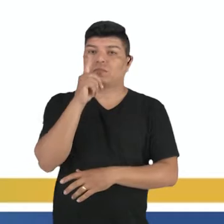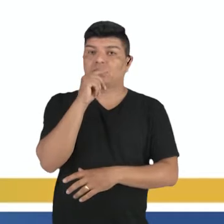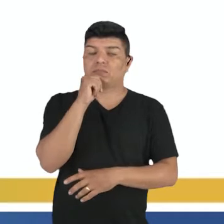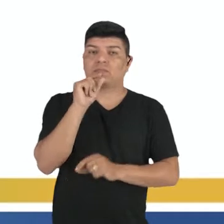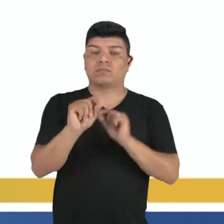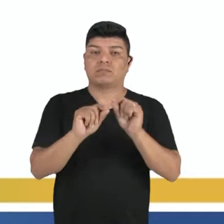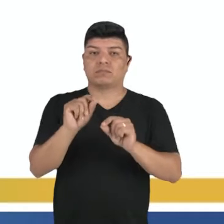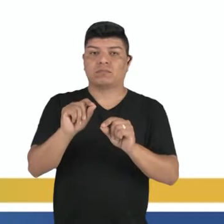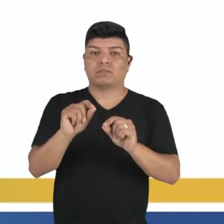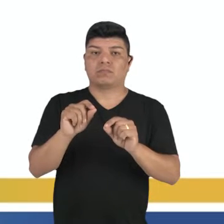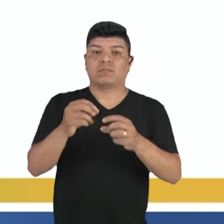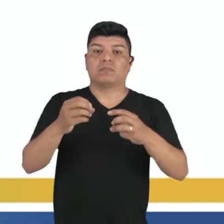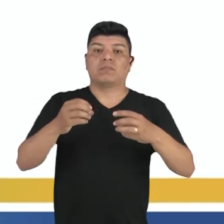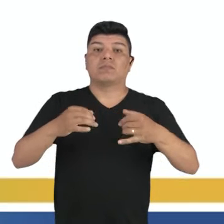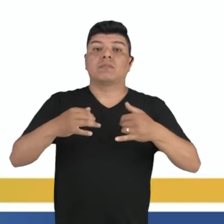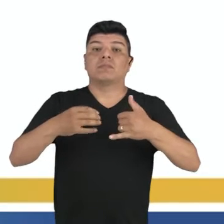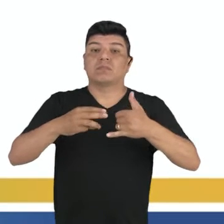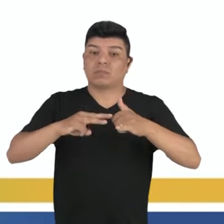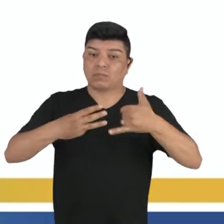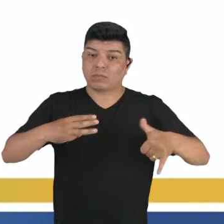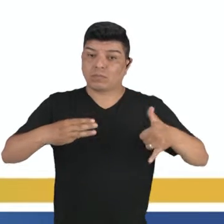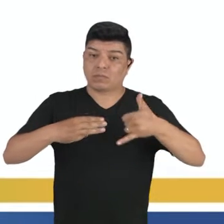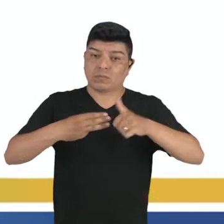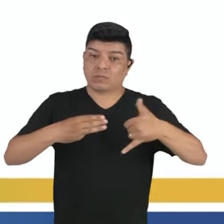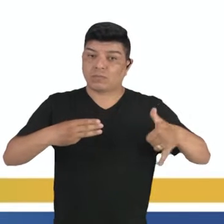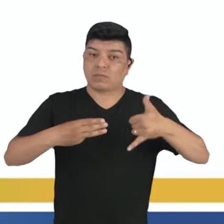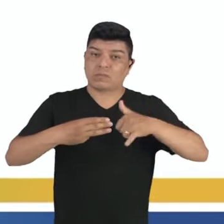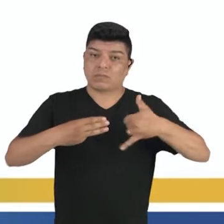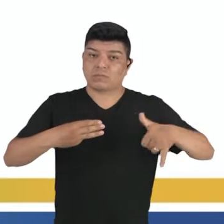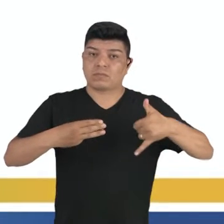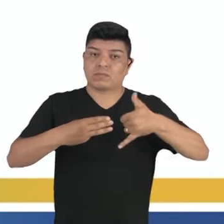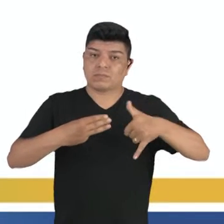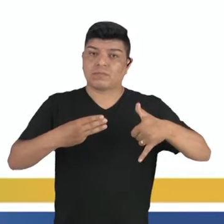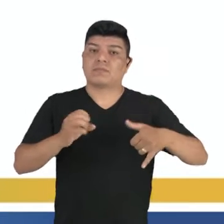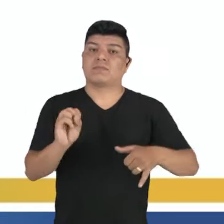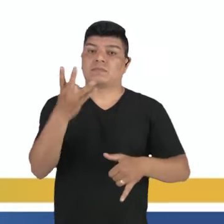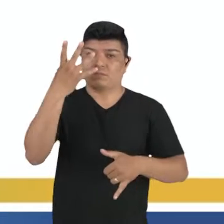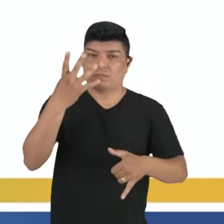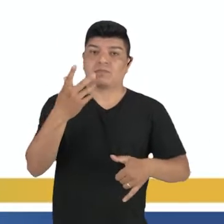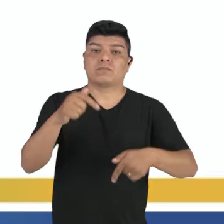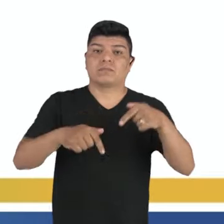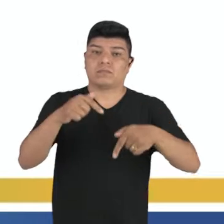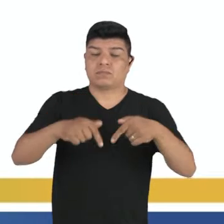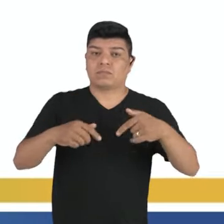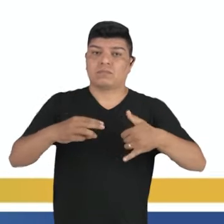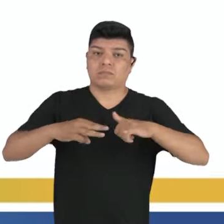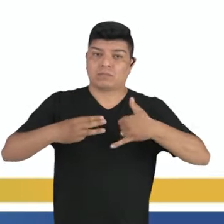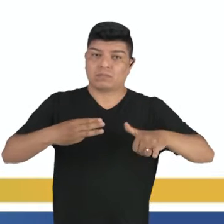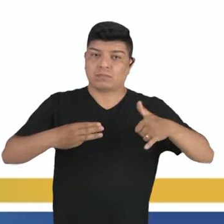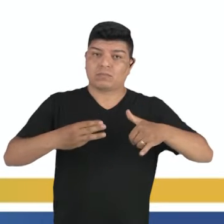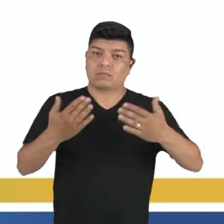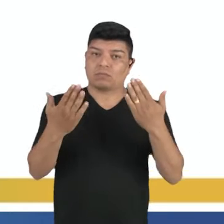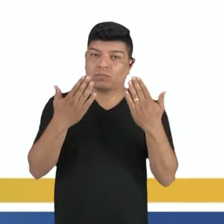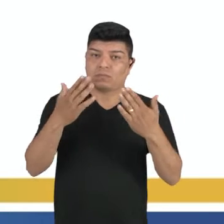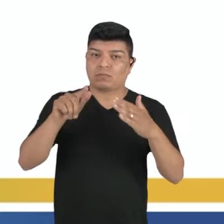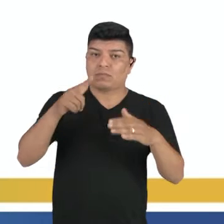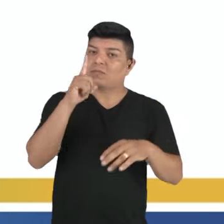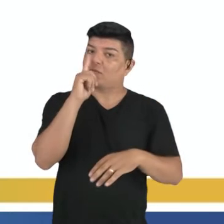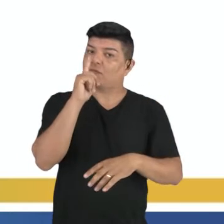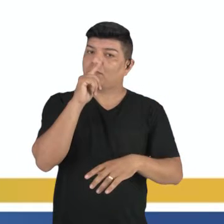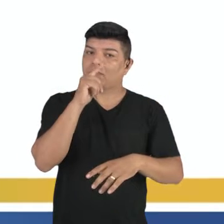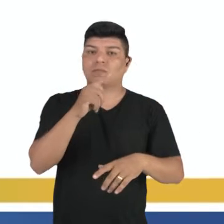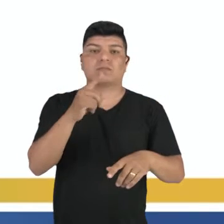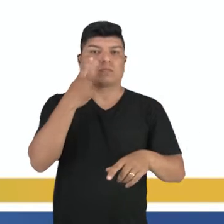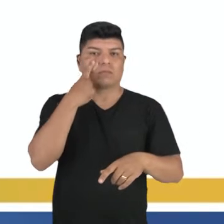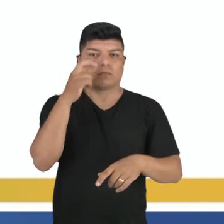Hidrólise né dessa molécula ou seja essa molécula é ocorre a reação química dessa molécula associada a